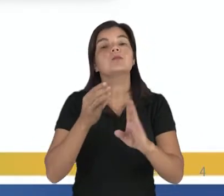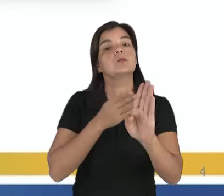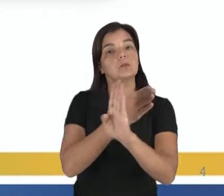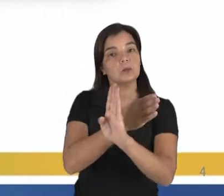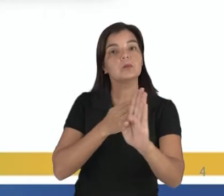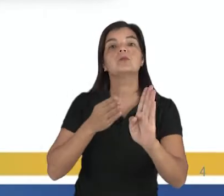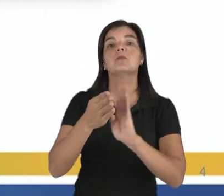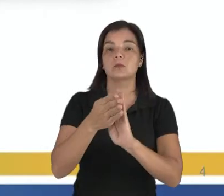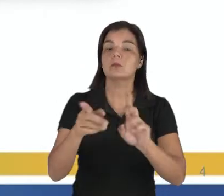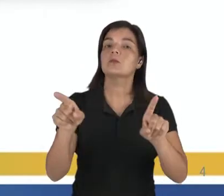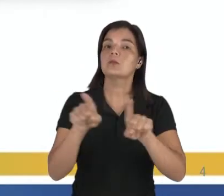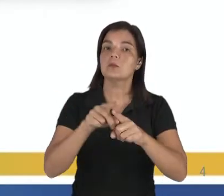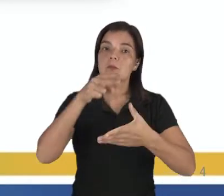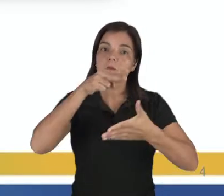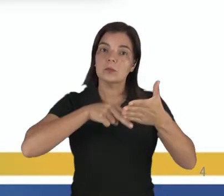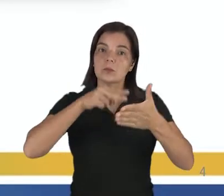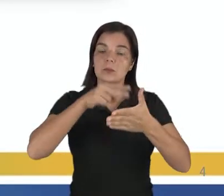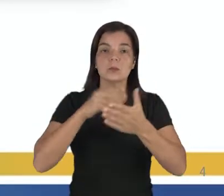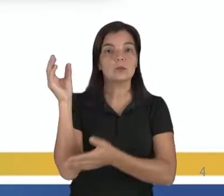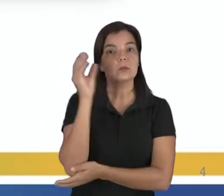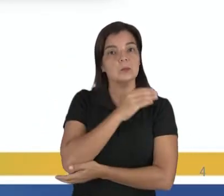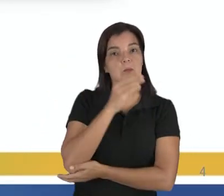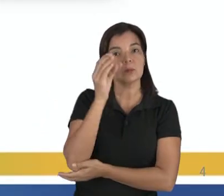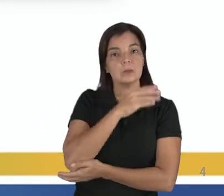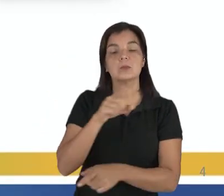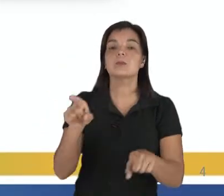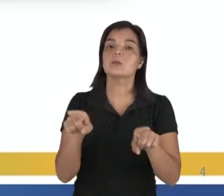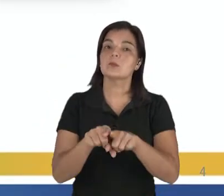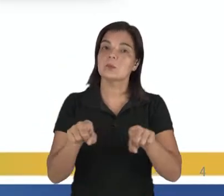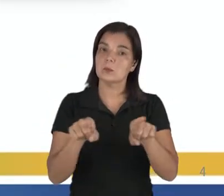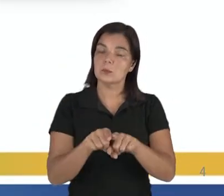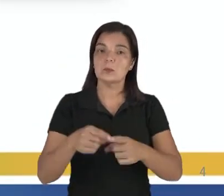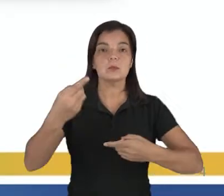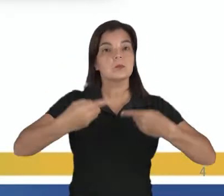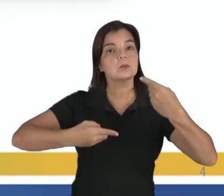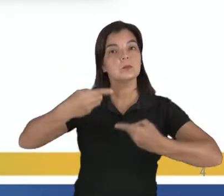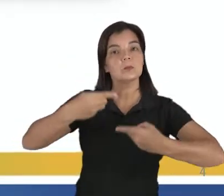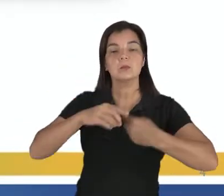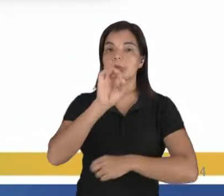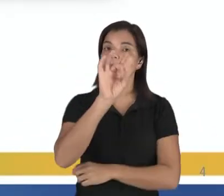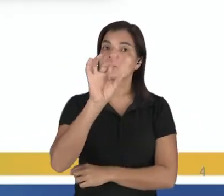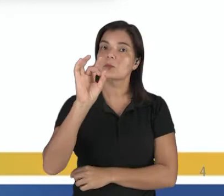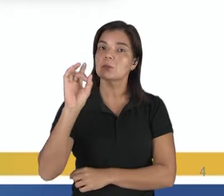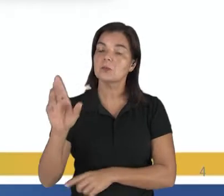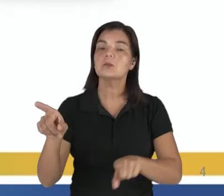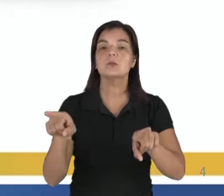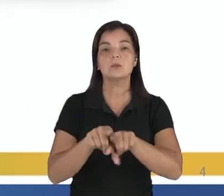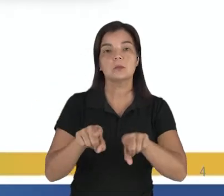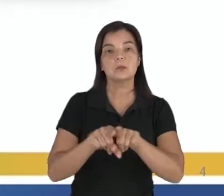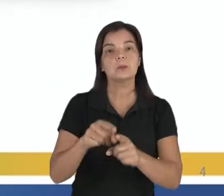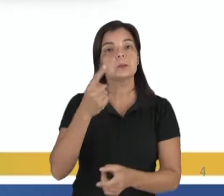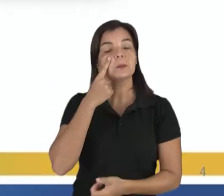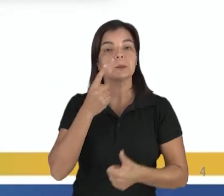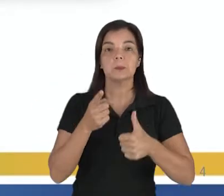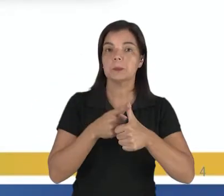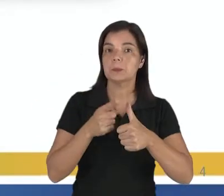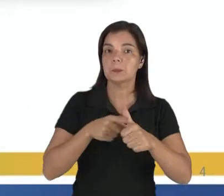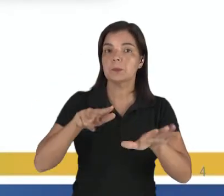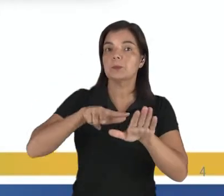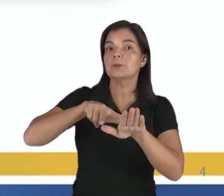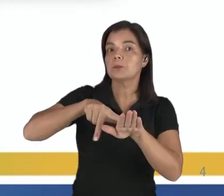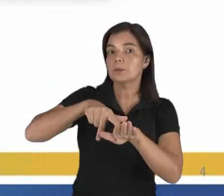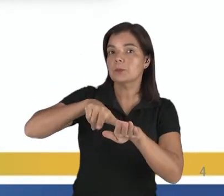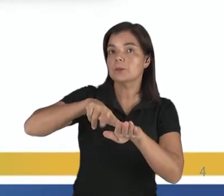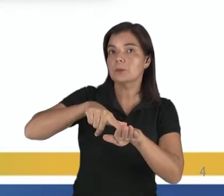a gente vai dar uma lida bem rápida e a gente vai discutir sobre cada uma delas, tá bom? Vamos lá. O